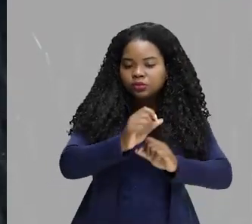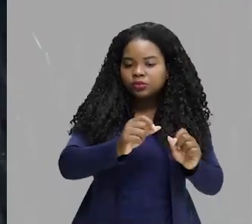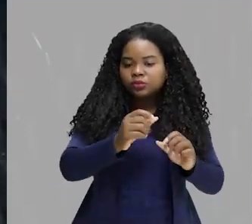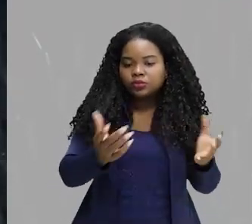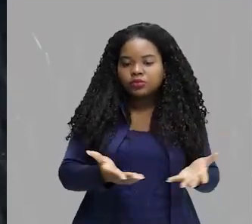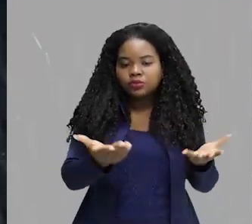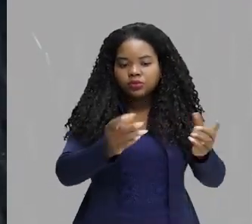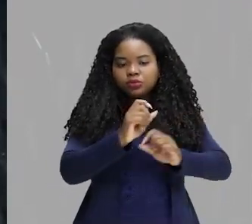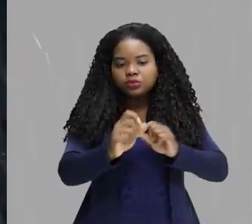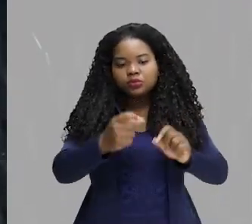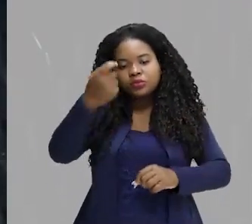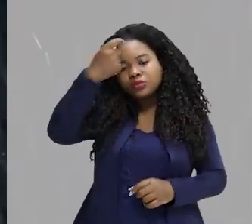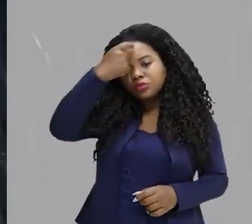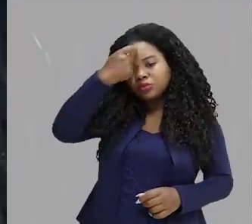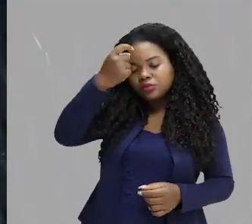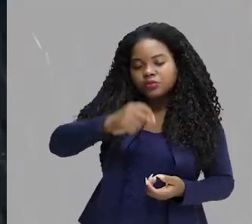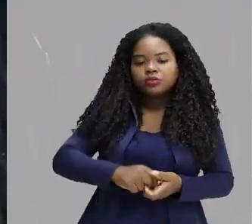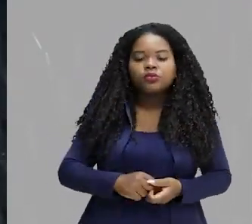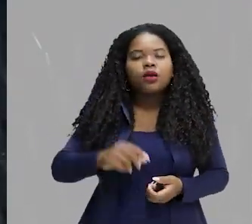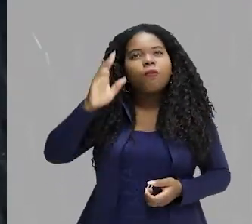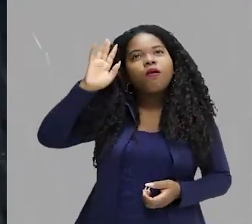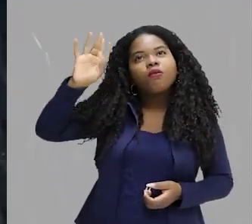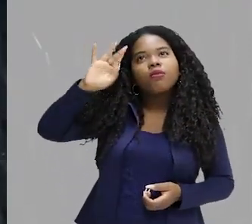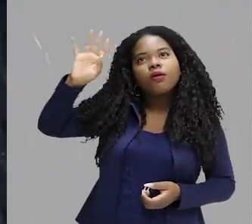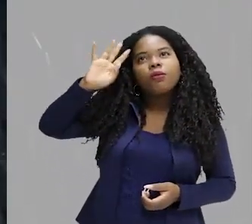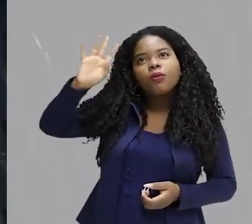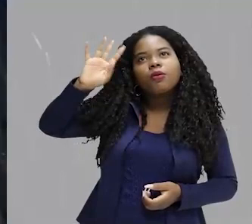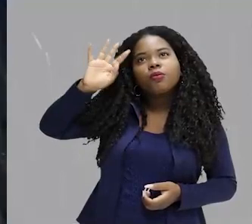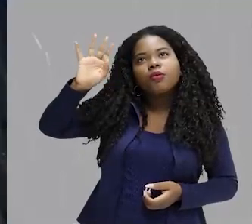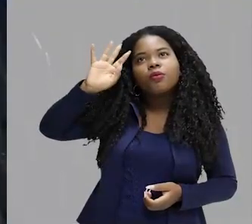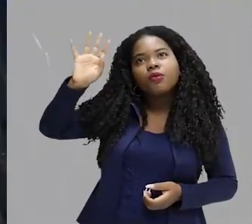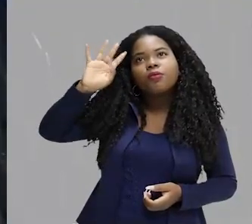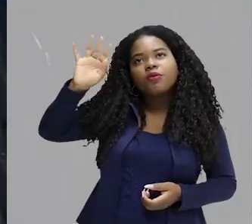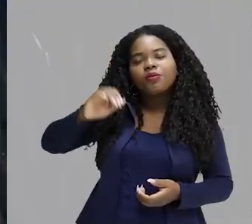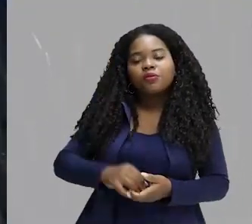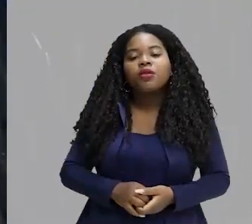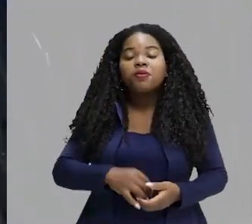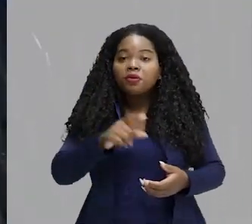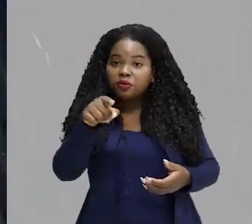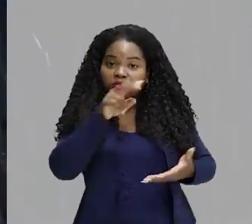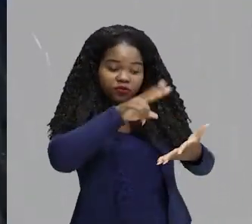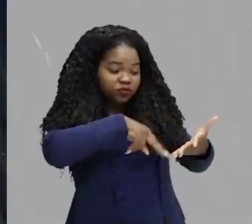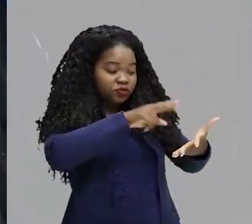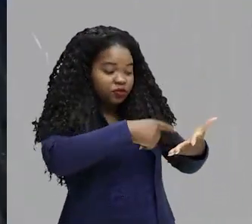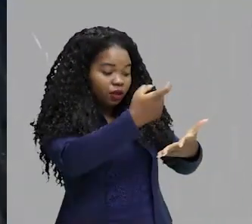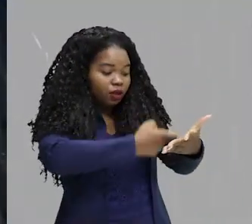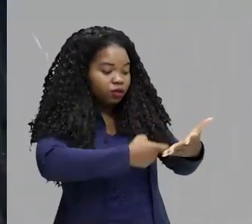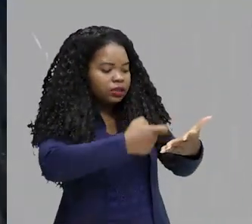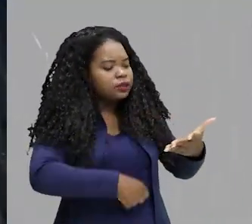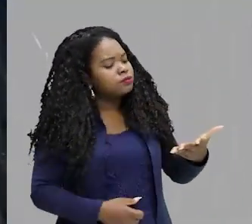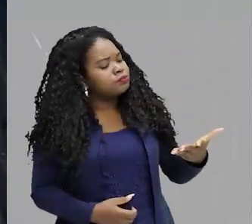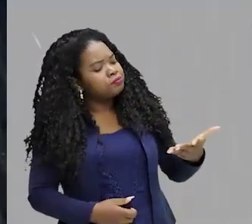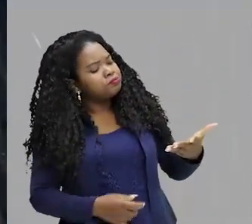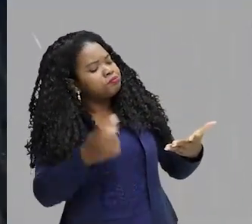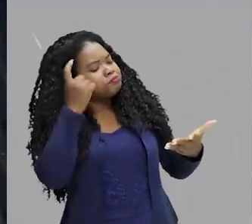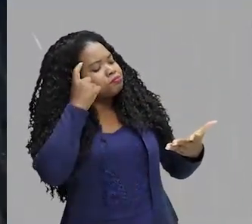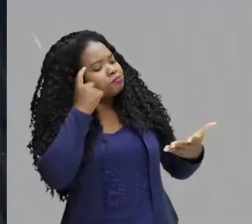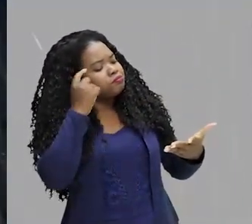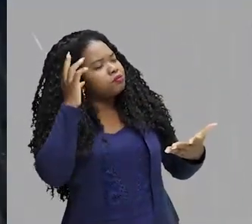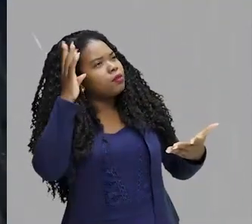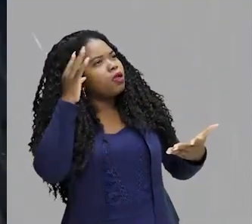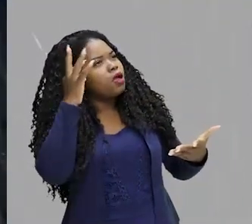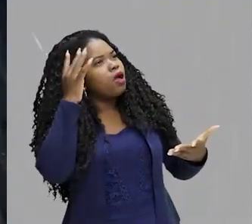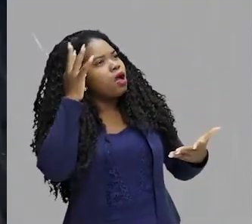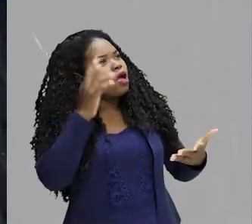uma consciência imaginativa, para que quando você lê aquele texto, você possa se envolver